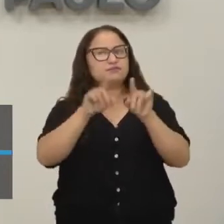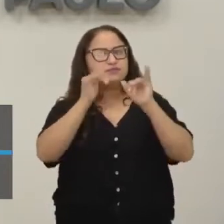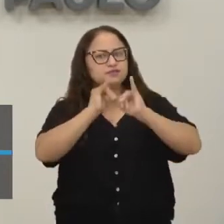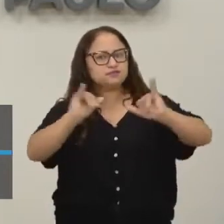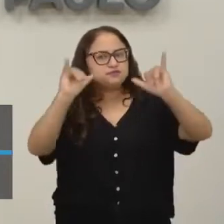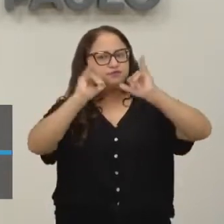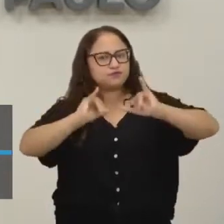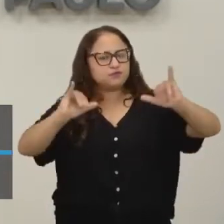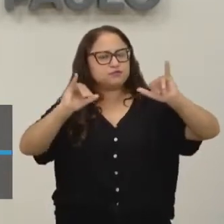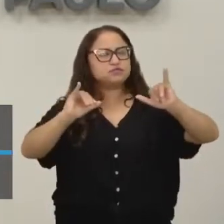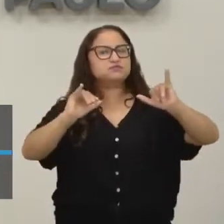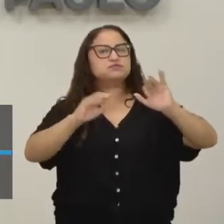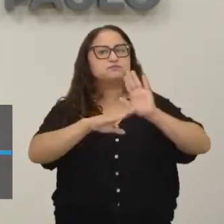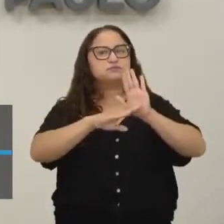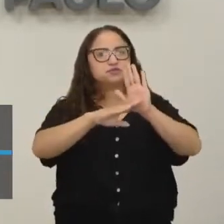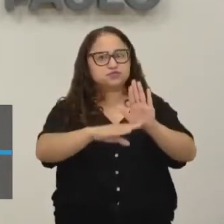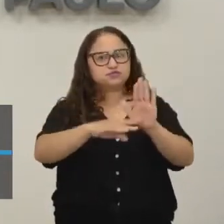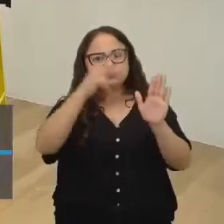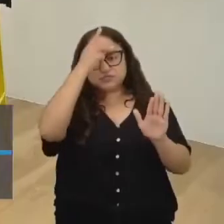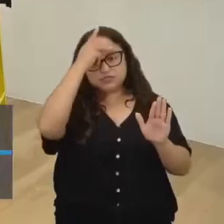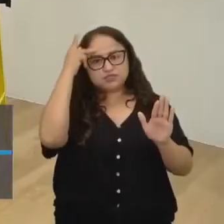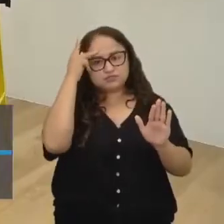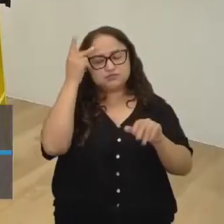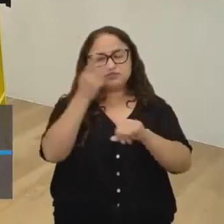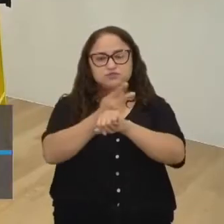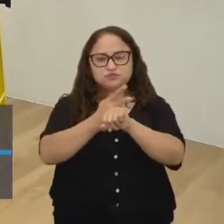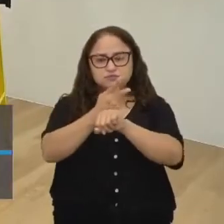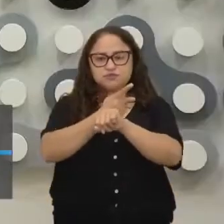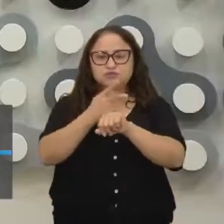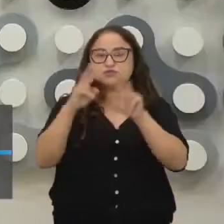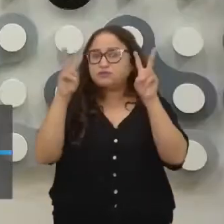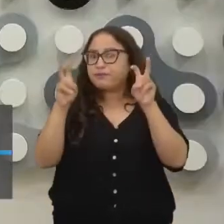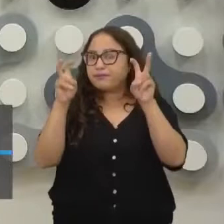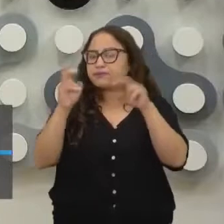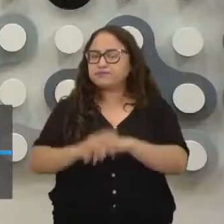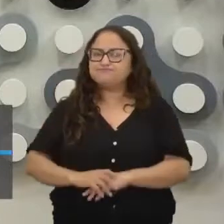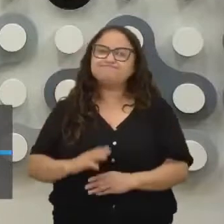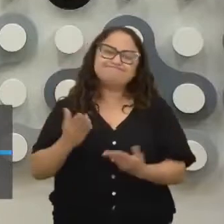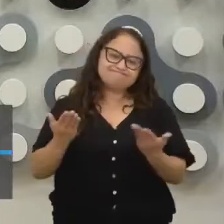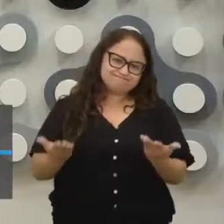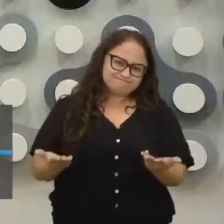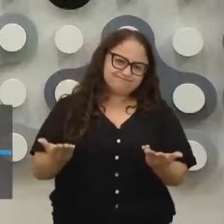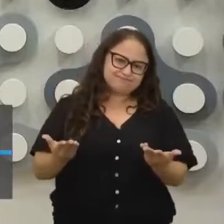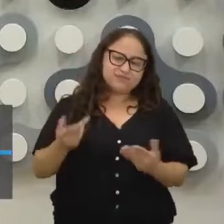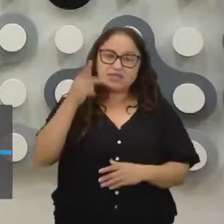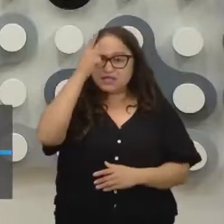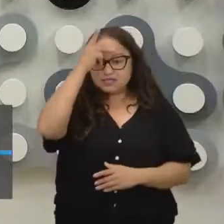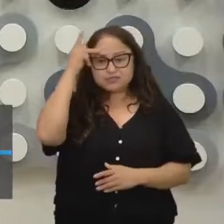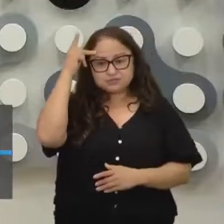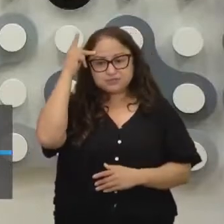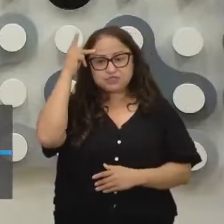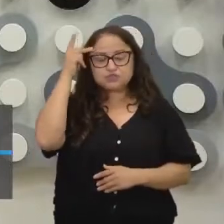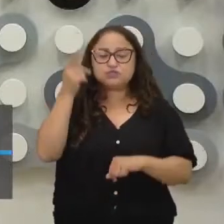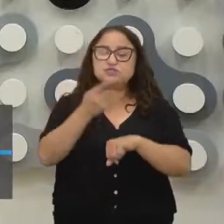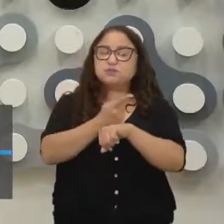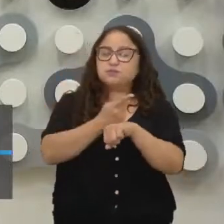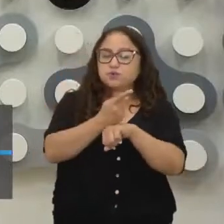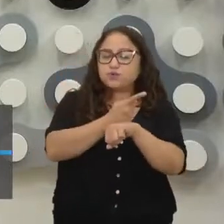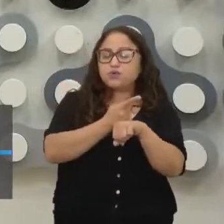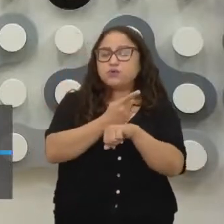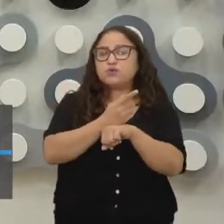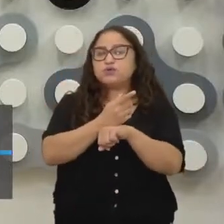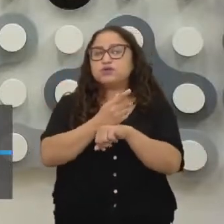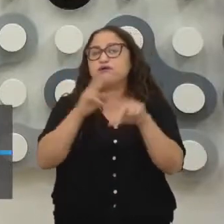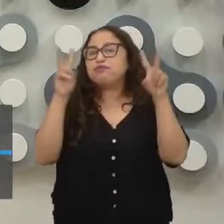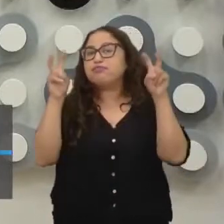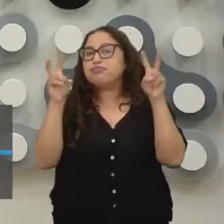para poder ajudar as pessoas que procuram sobre o assunto. Exato, e é isso mesmo. As pessoas, elas procuram esse